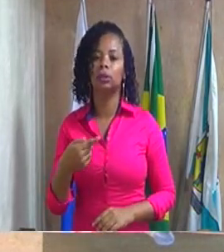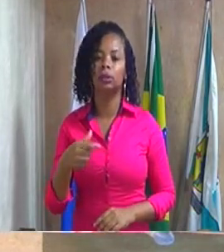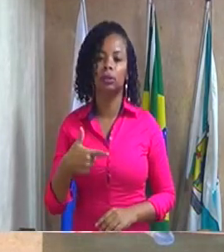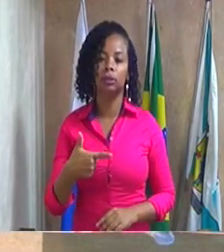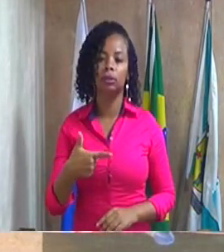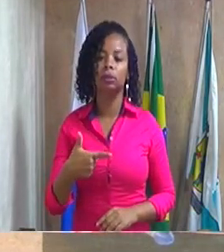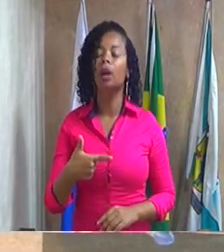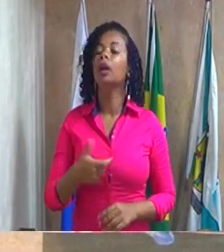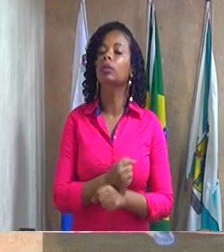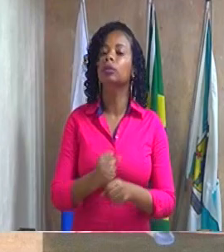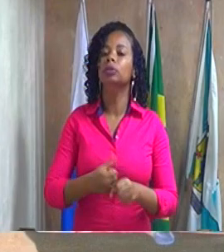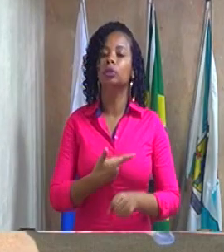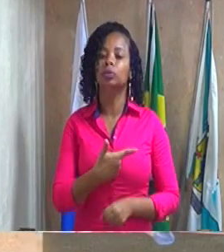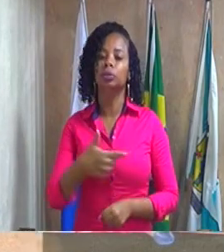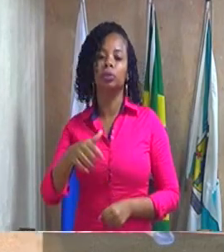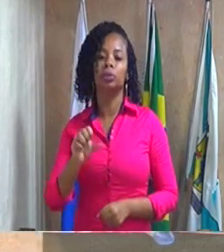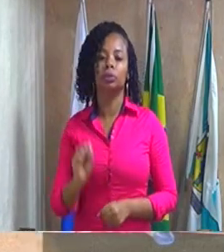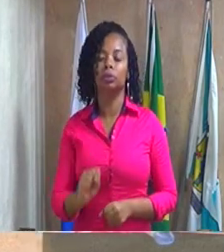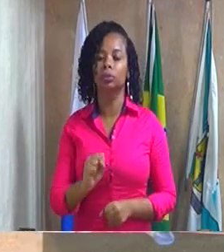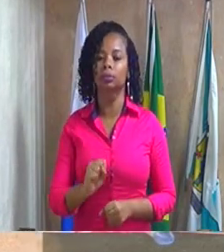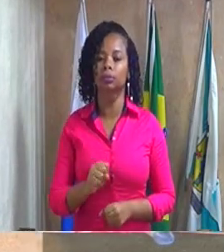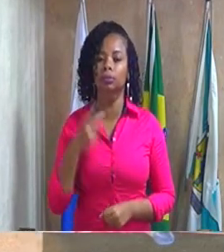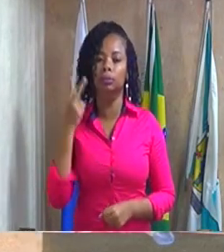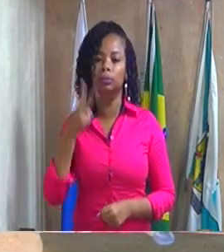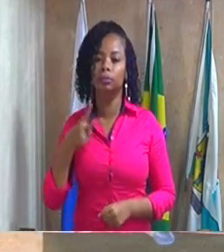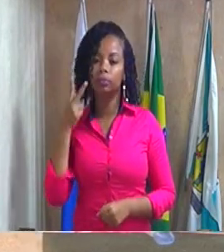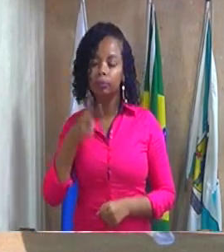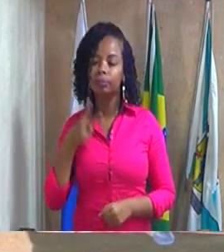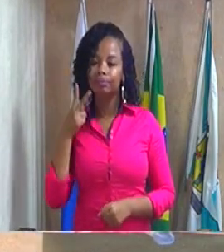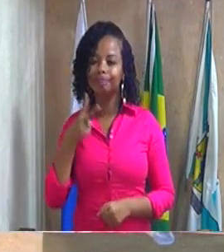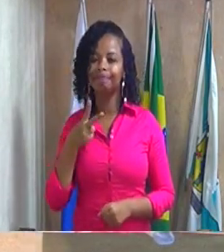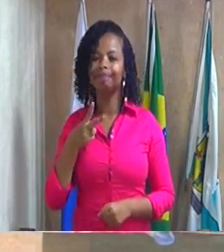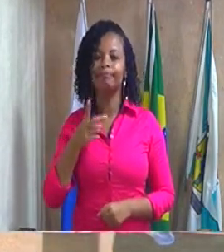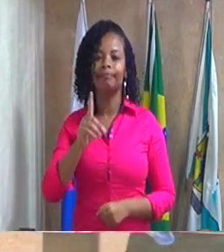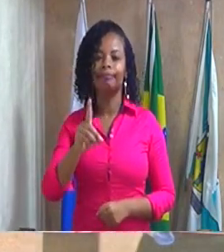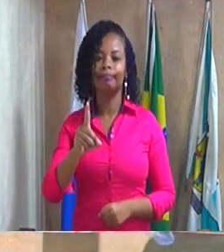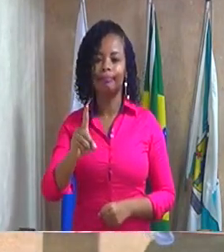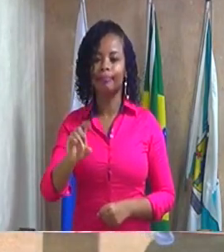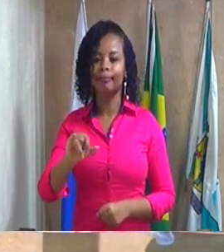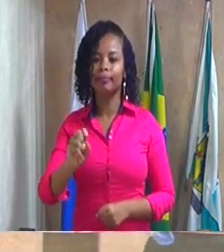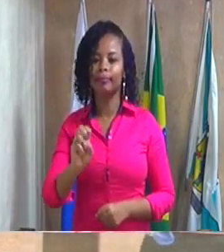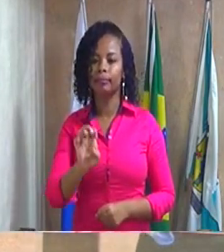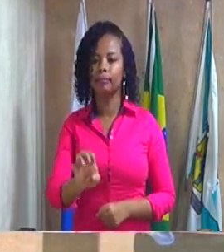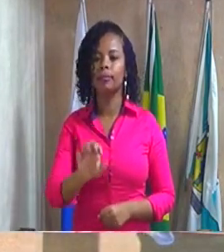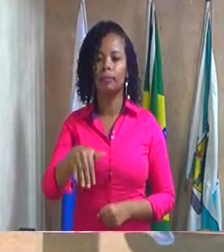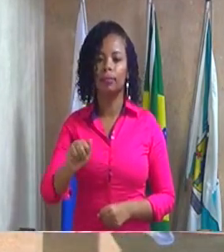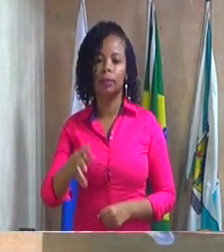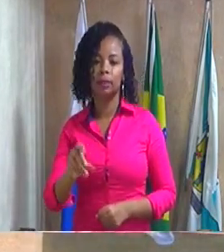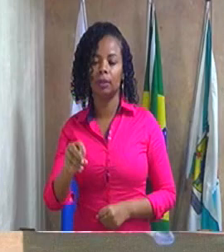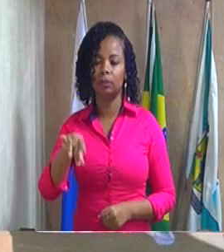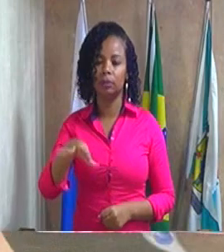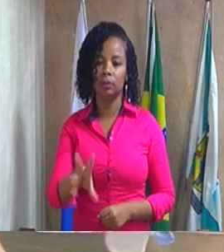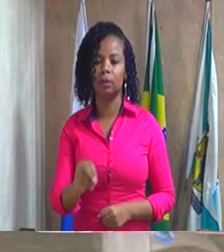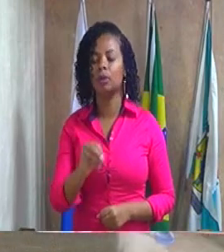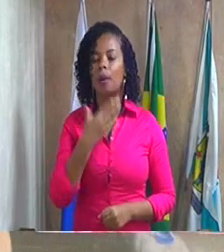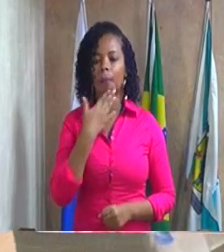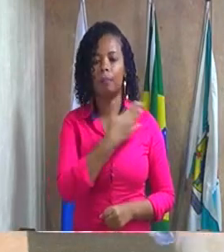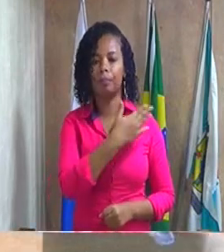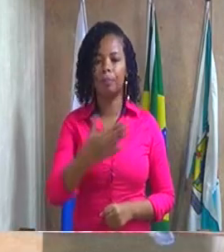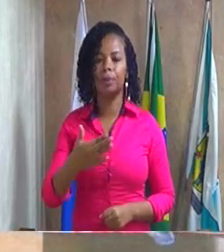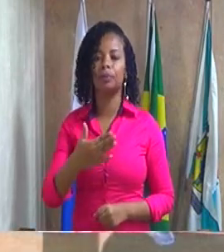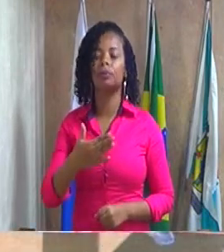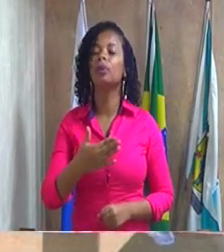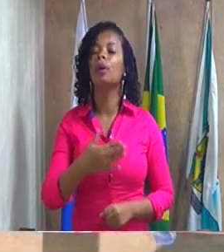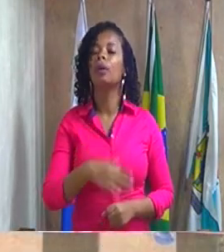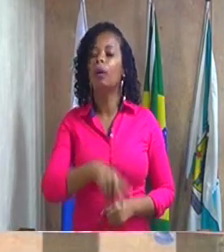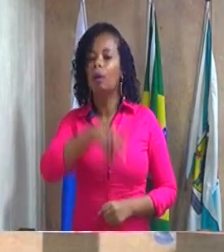4.172/2018. Da excelentíssima senhora vereadora Deise do Marcelo do Seudino, solicitando ao